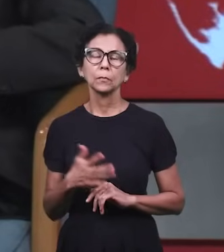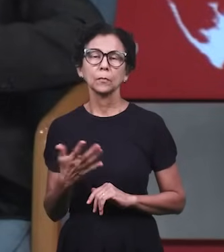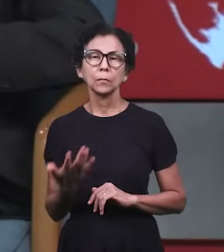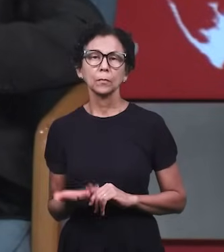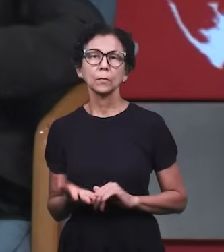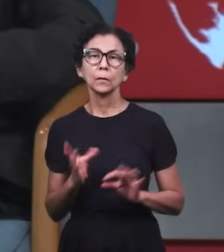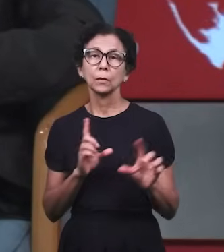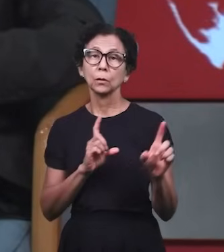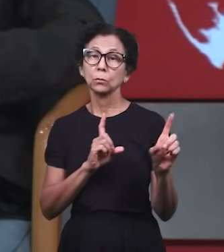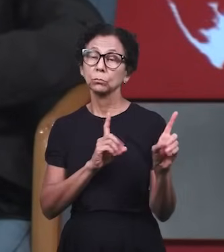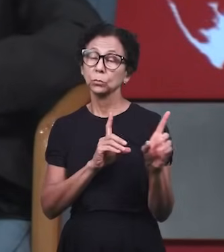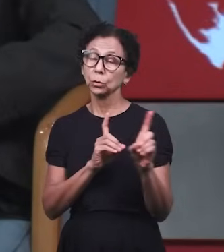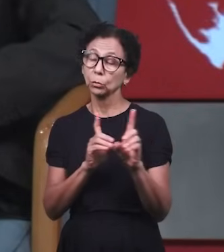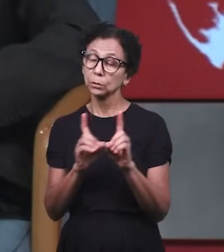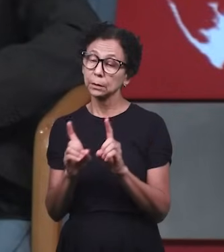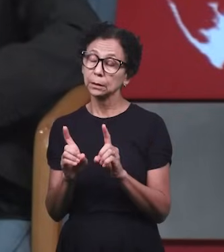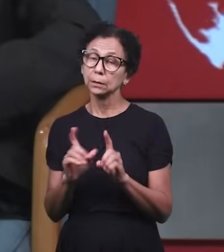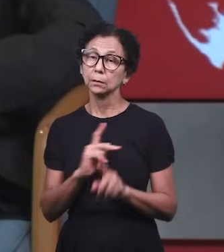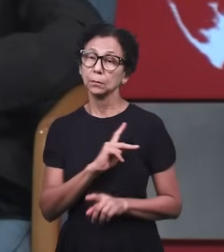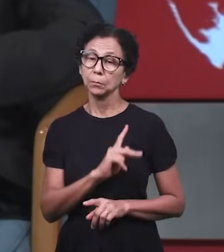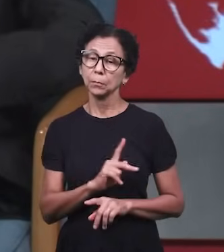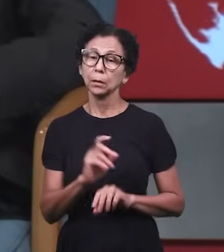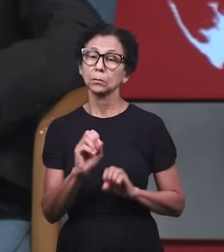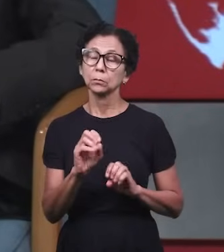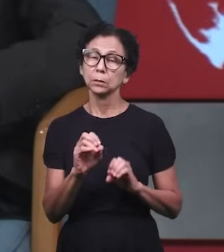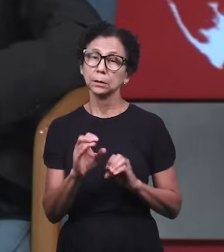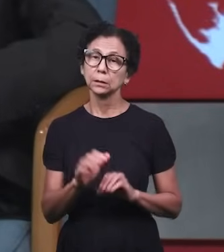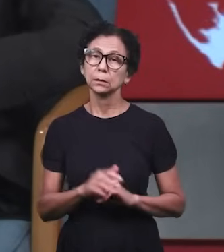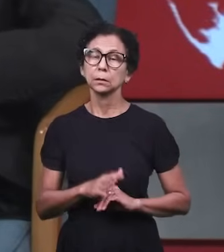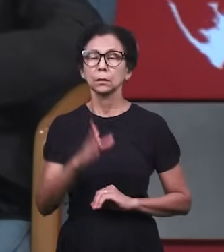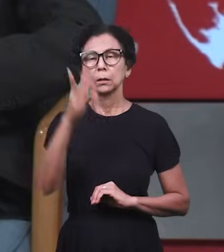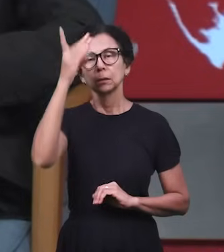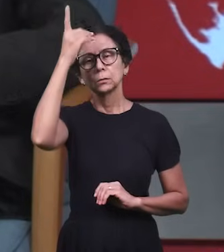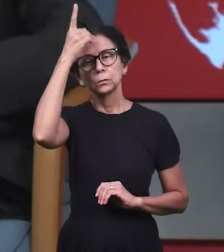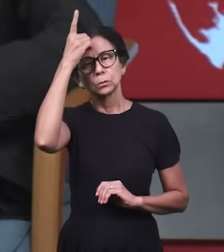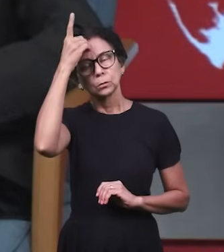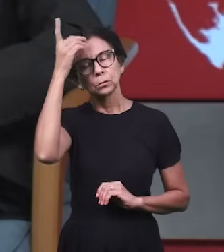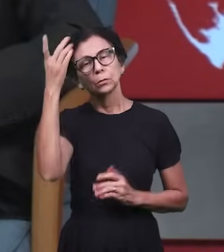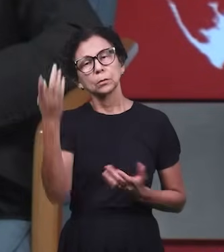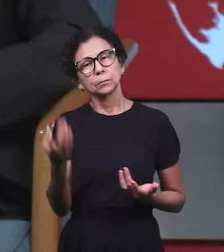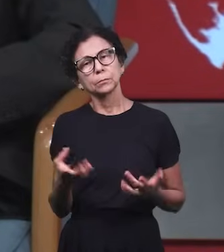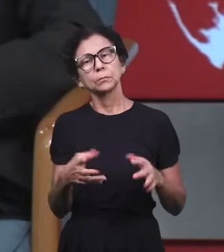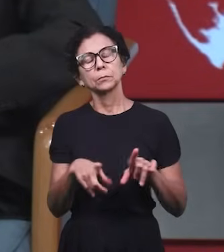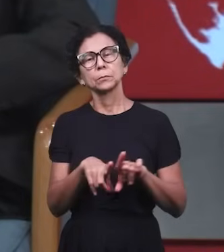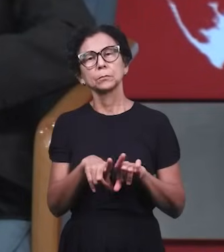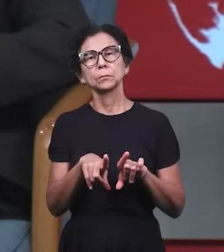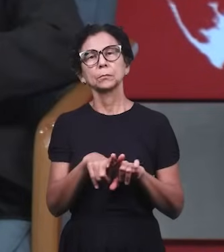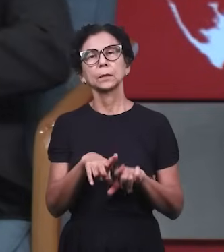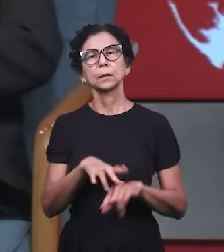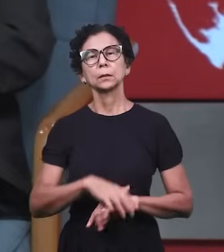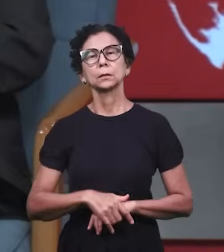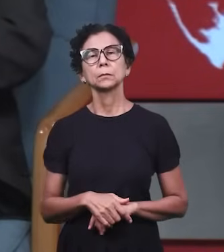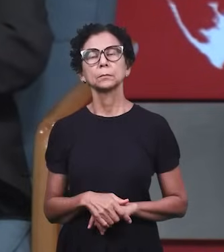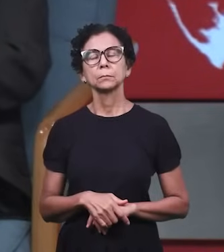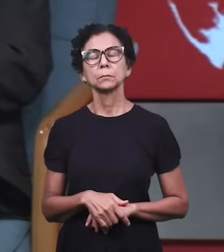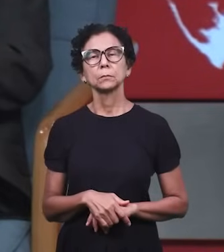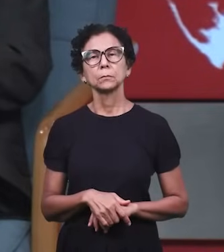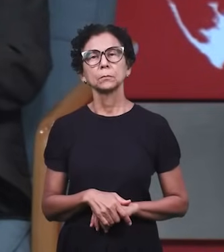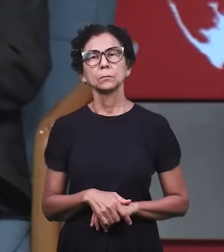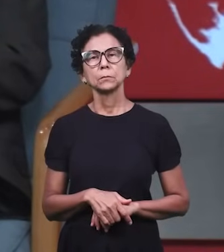falamos doutrinariamente daquilo que Paulo ensina, não só a respeito dos dons, mas também